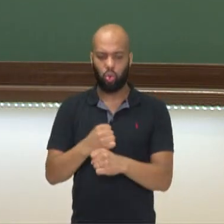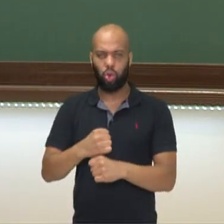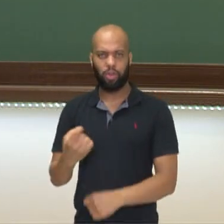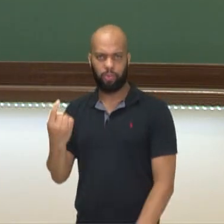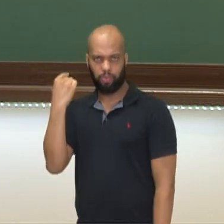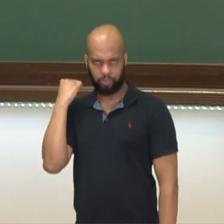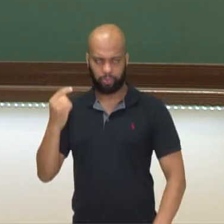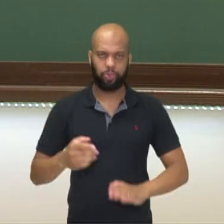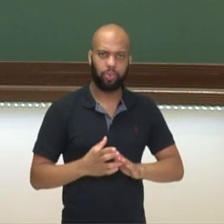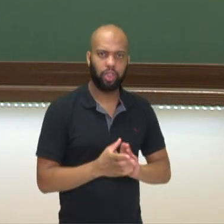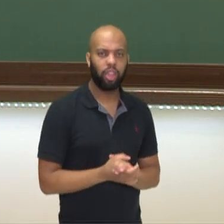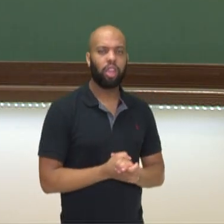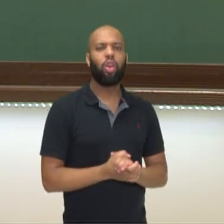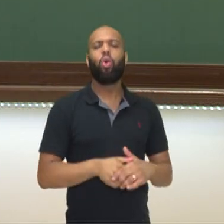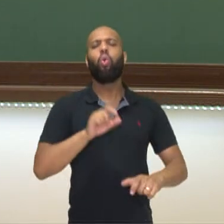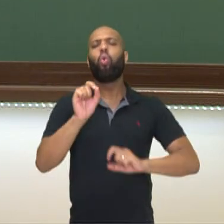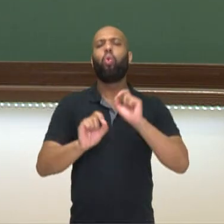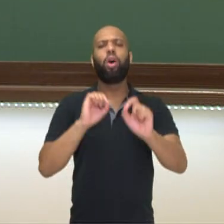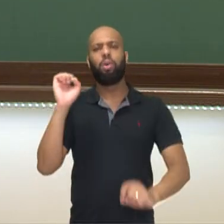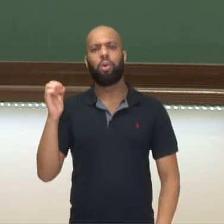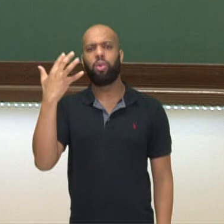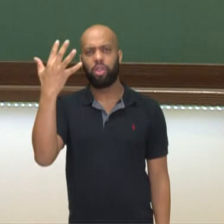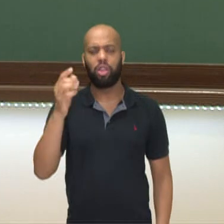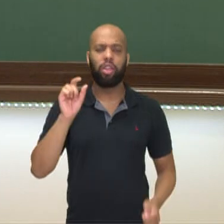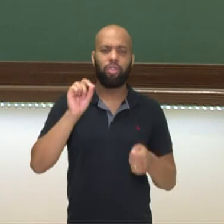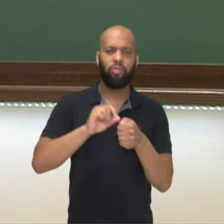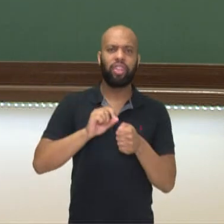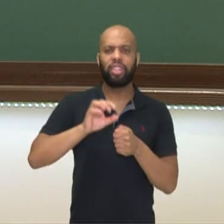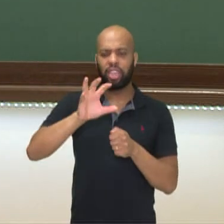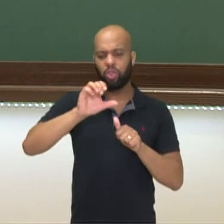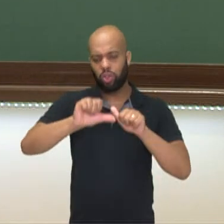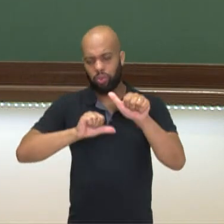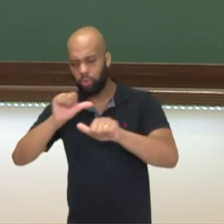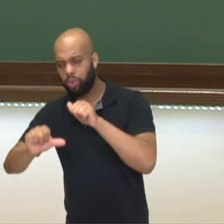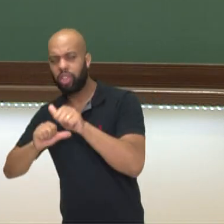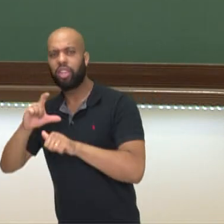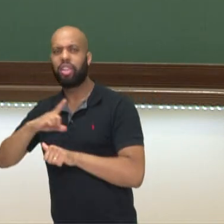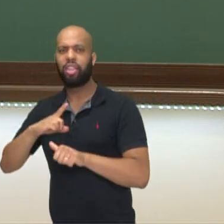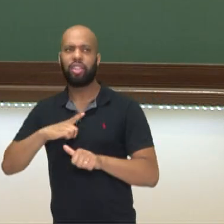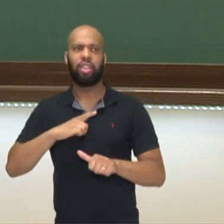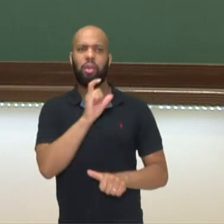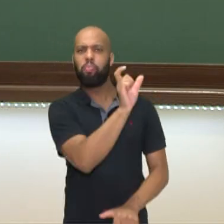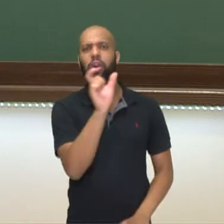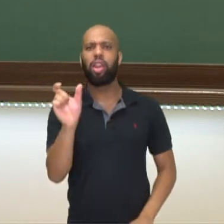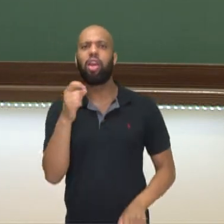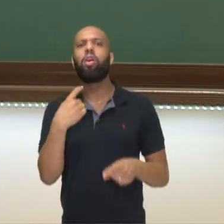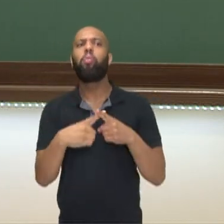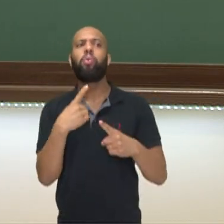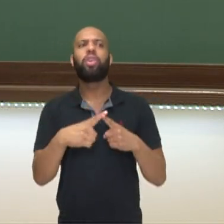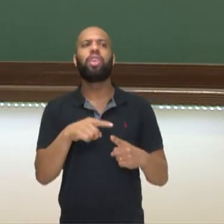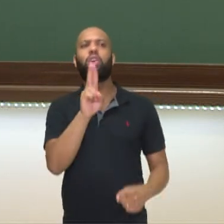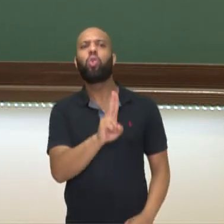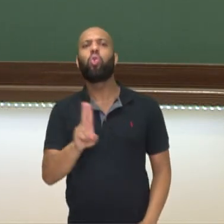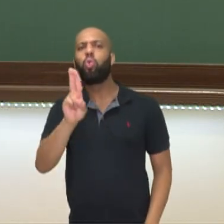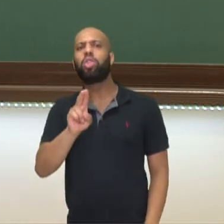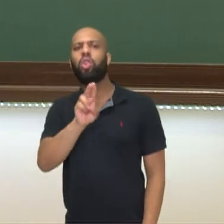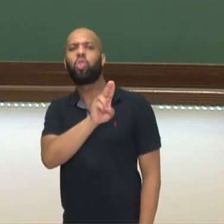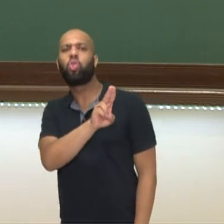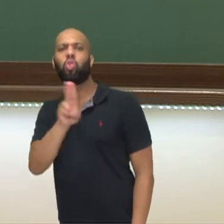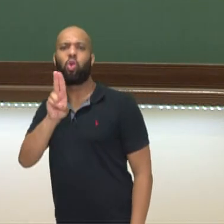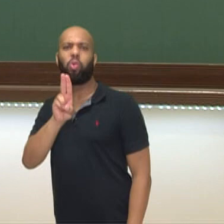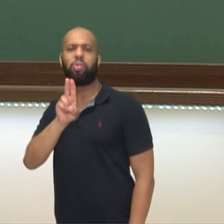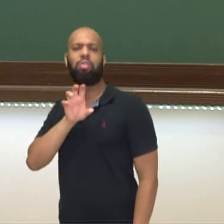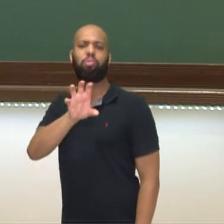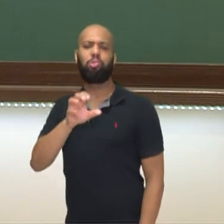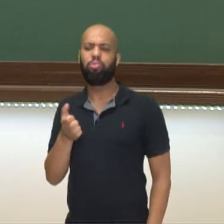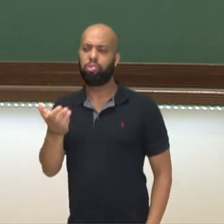ok? E o que aconteceu para que houvesse uma mudança de termos, né? E por que colocam nome nas coisas? Bom,